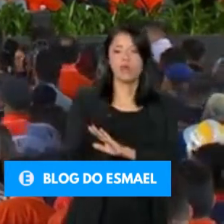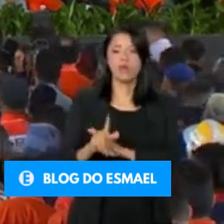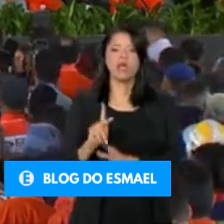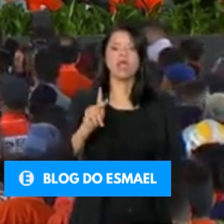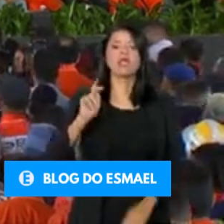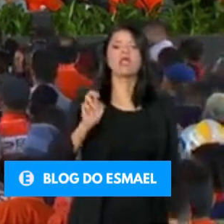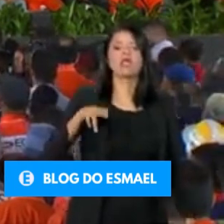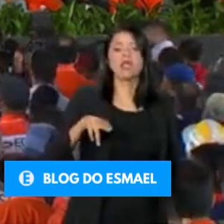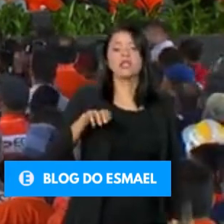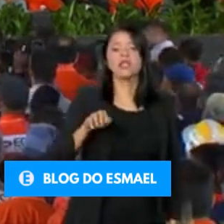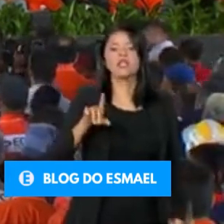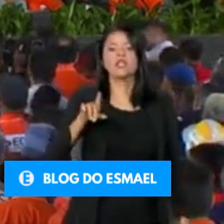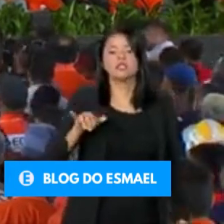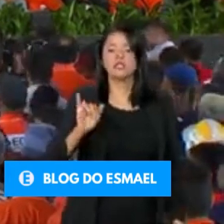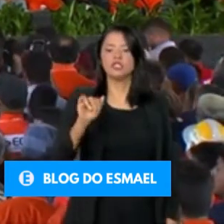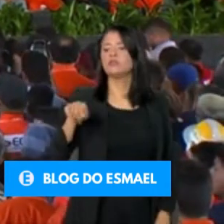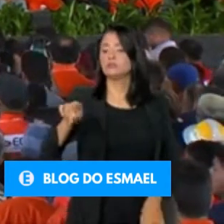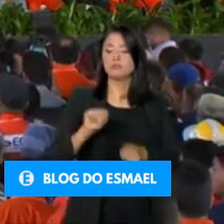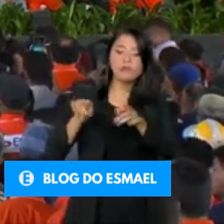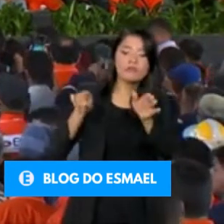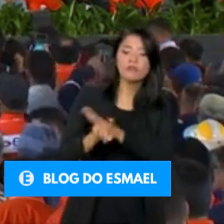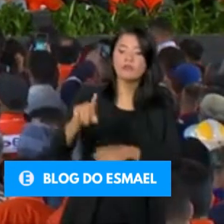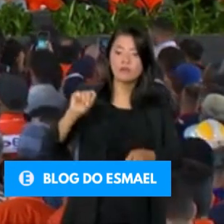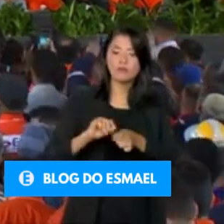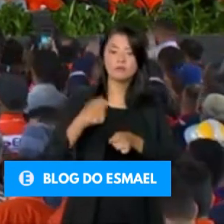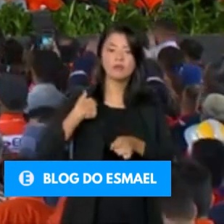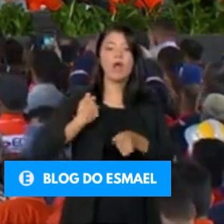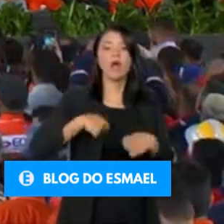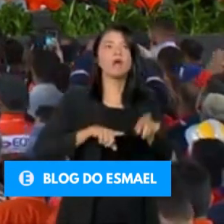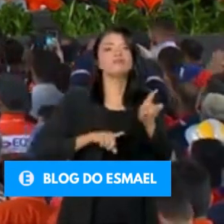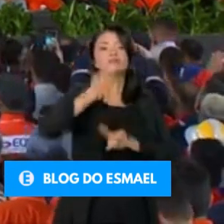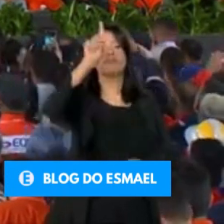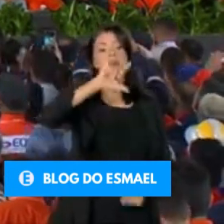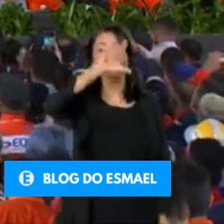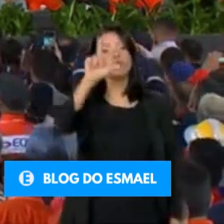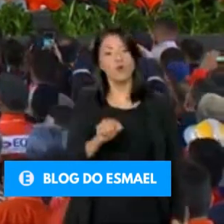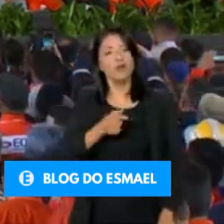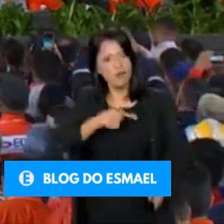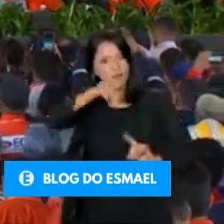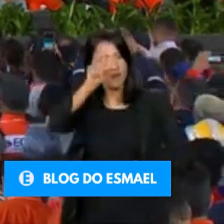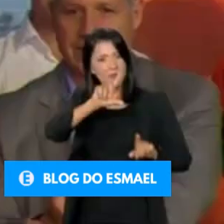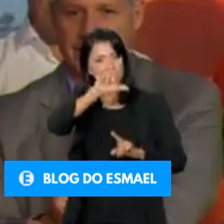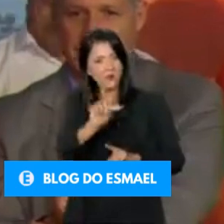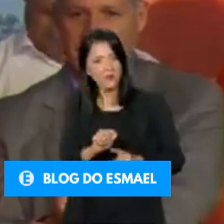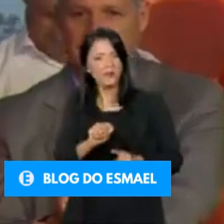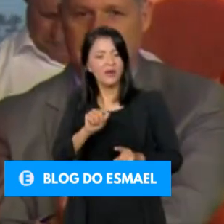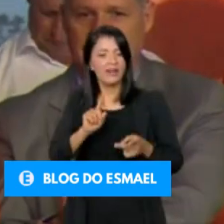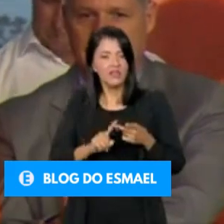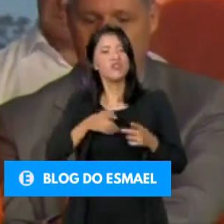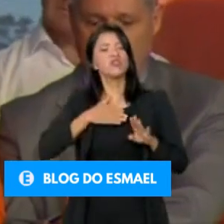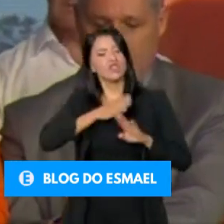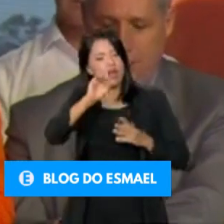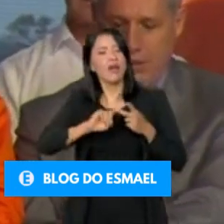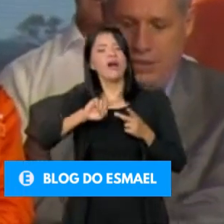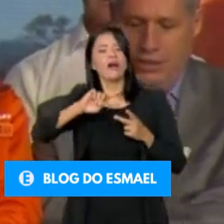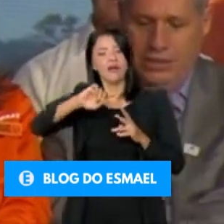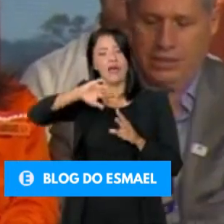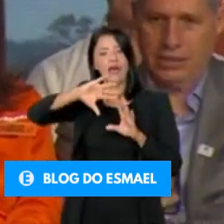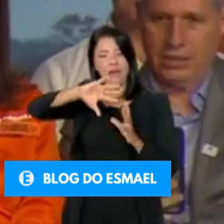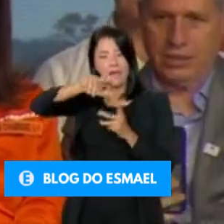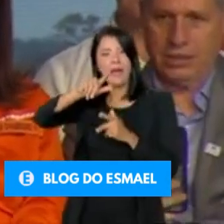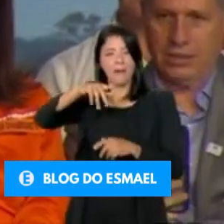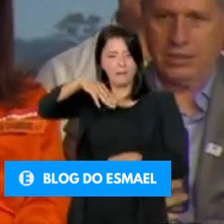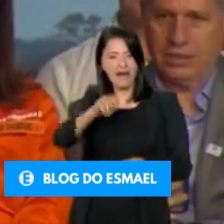o Kennedy, o que você vai fazer agora? Ele falou, temos que ir para a Lua. E foram para a Lua. Já foram para a Lua, já foram para Marte e não acharam